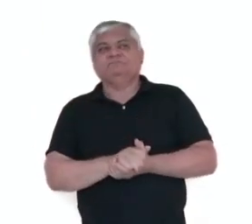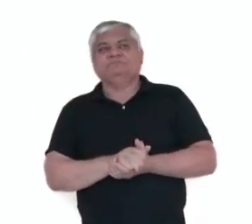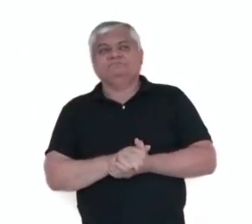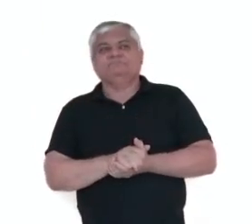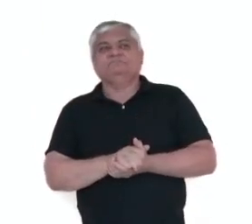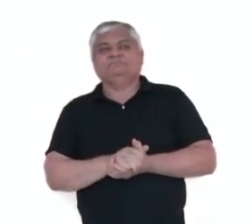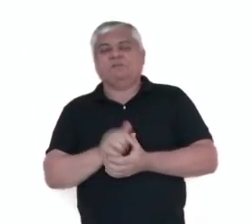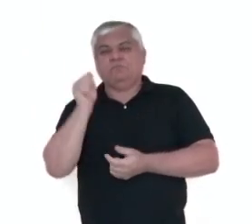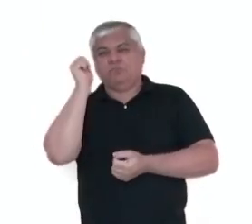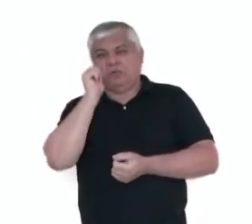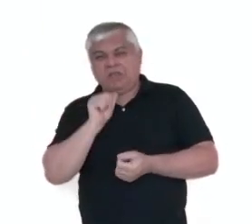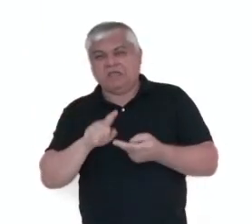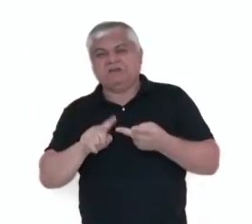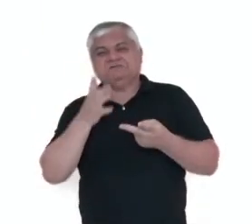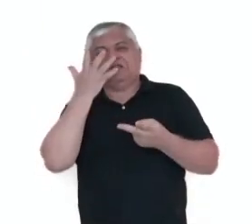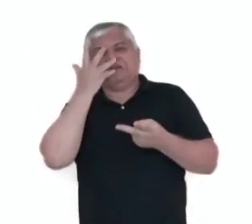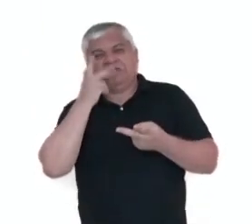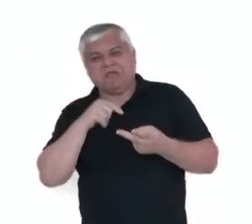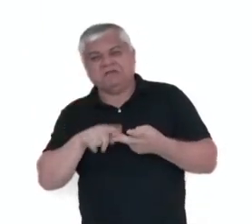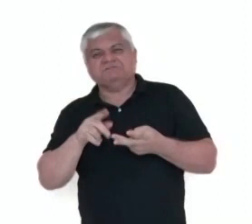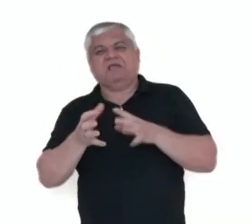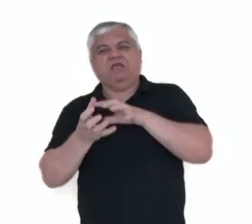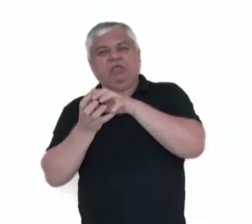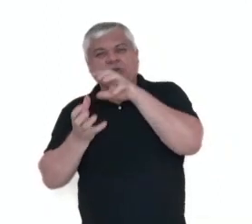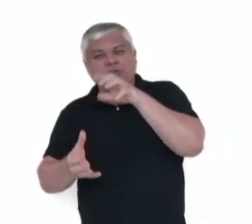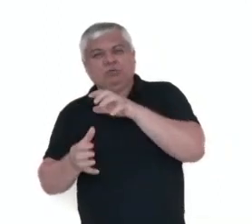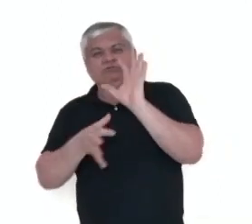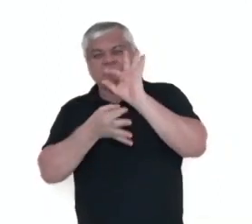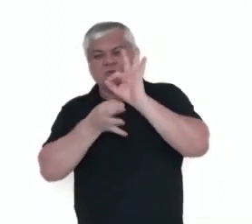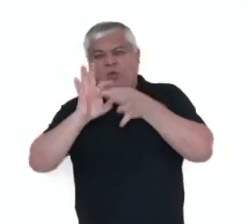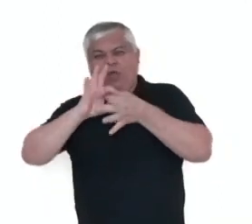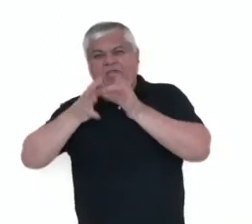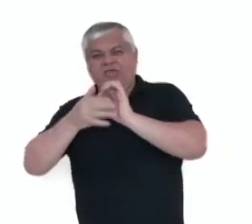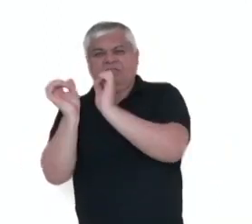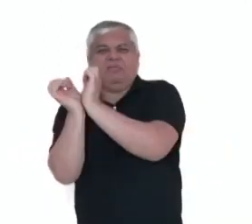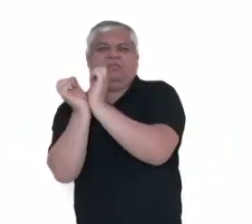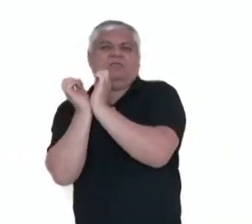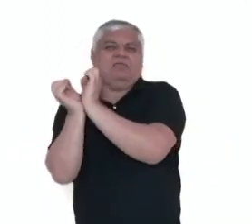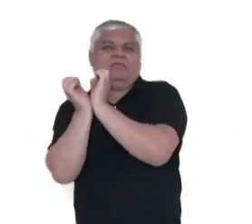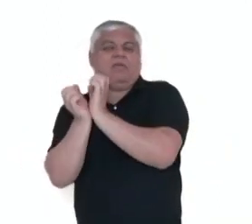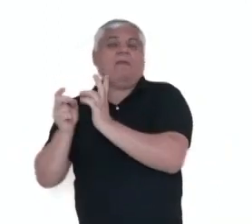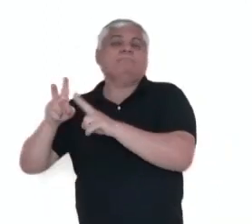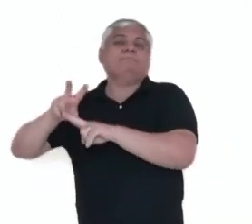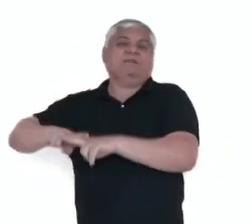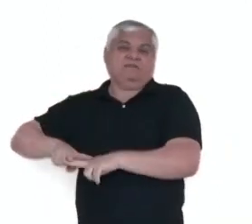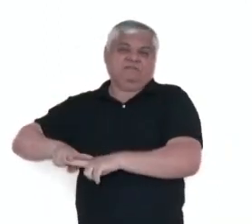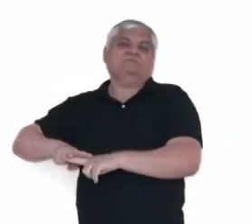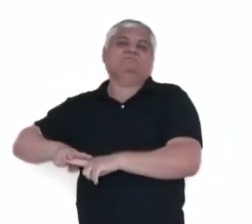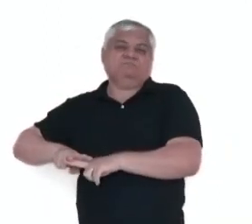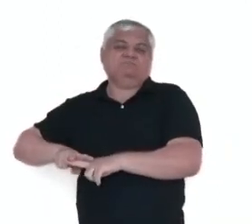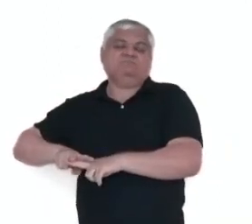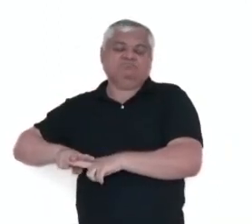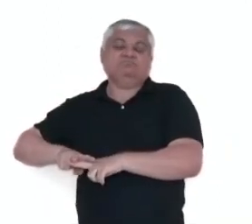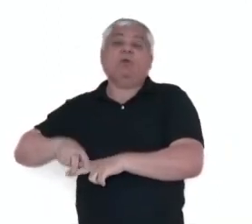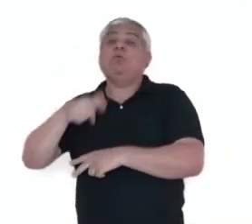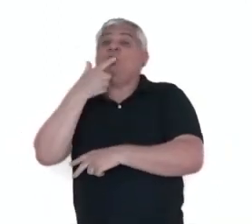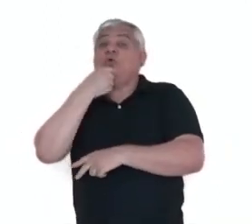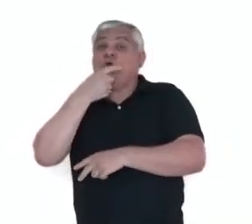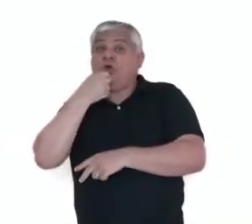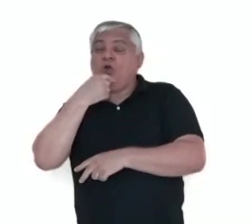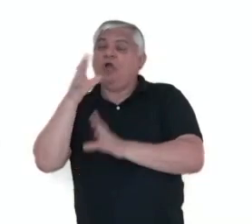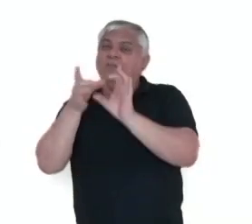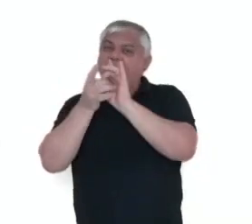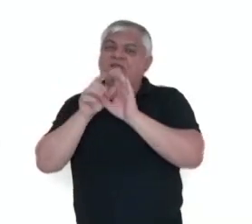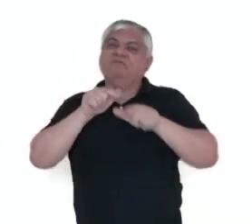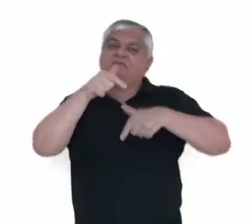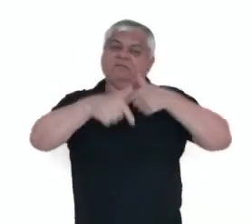E mulheres, crianças e idosos eram acorrentados e mantidos como reféns, enquanto os homens iam à